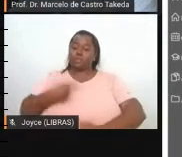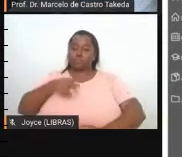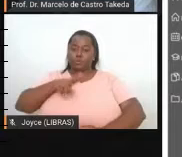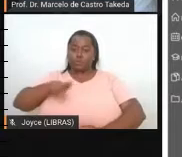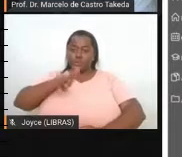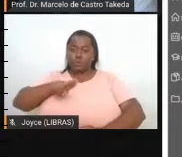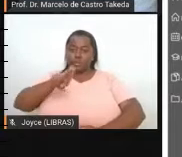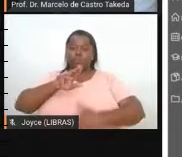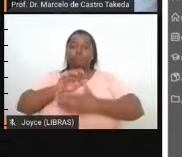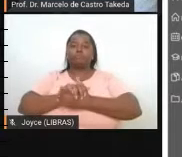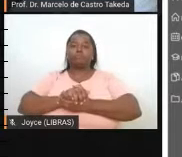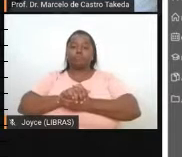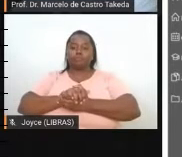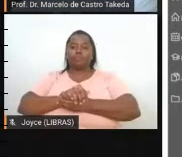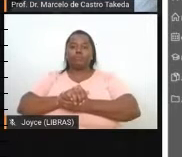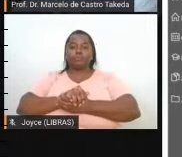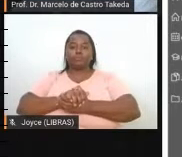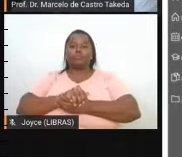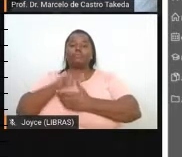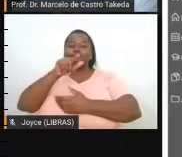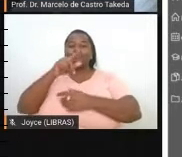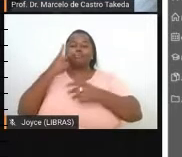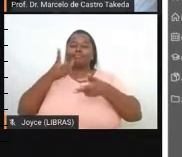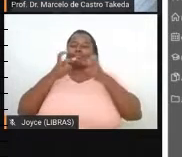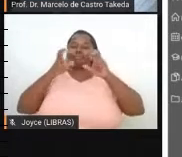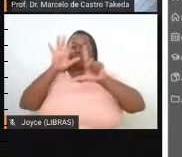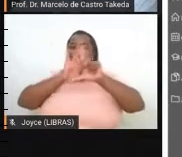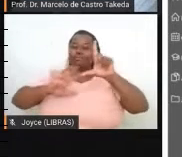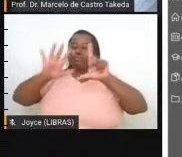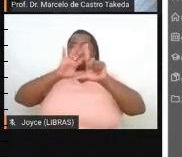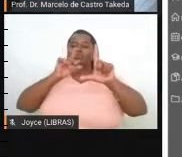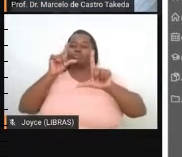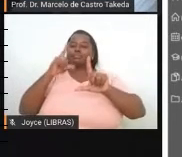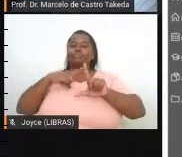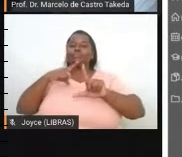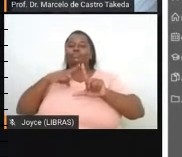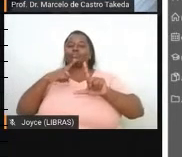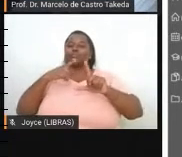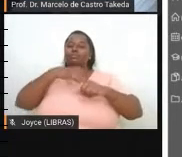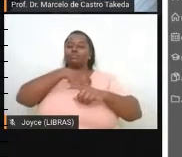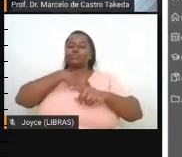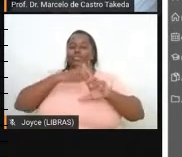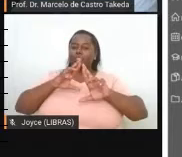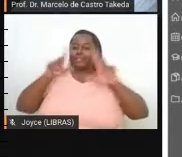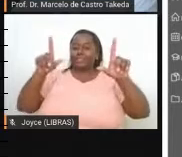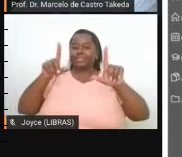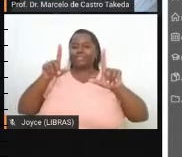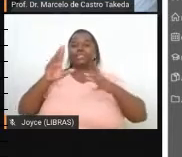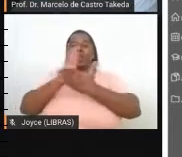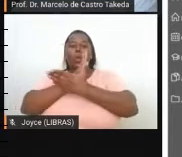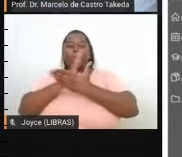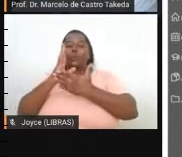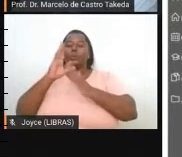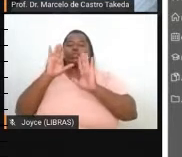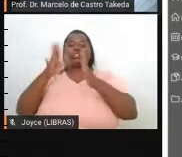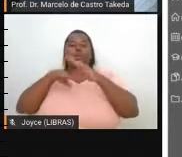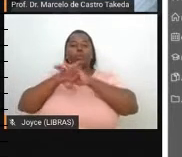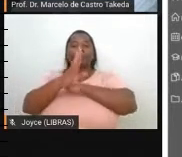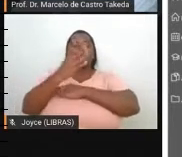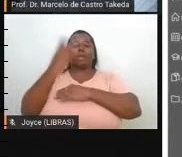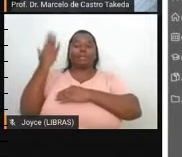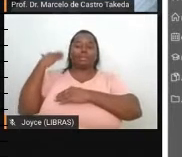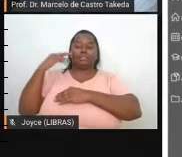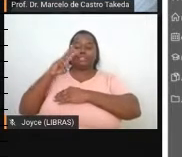ambiente, ele tem uma cara um pouco diferente, mesmo para aqueles que estavam habituados com a versão anterior, pode estranhar um pouquinho